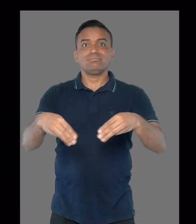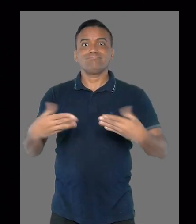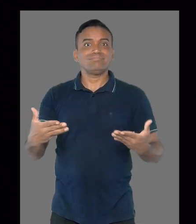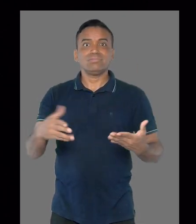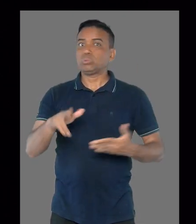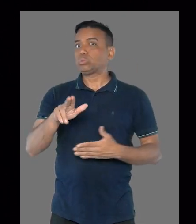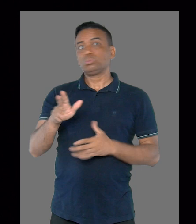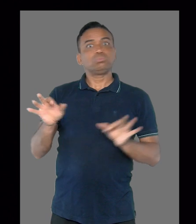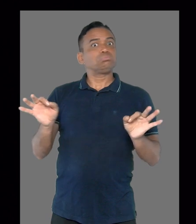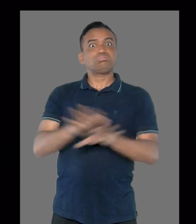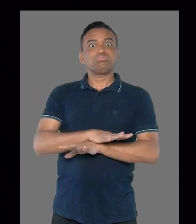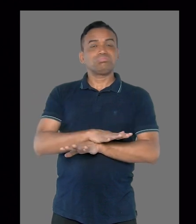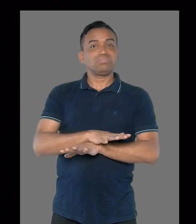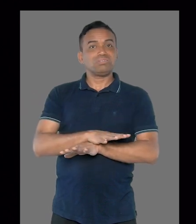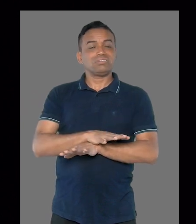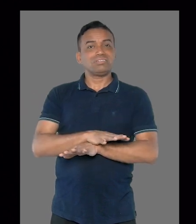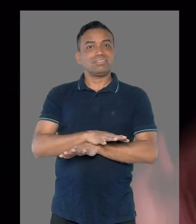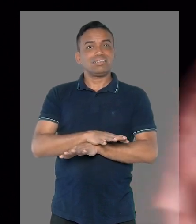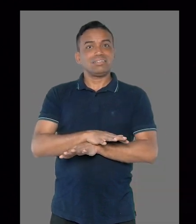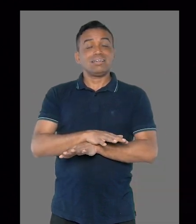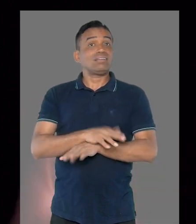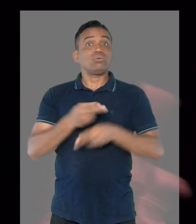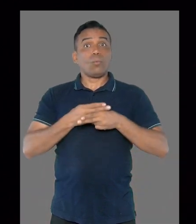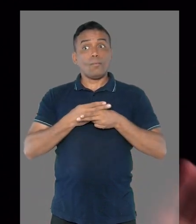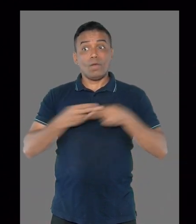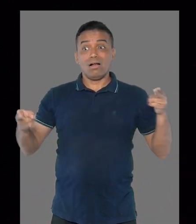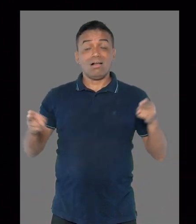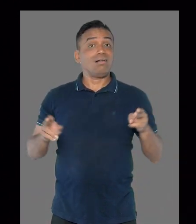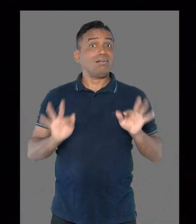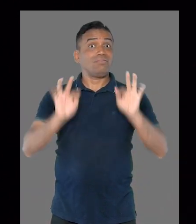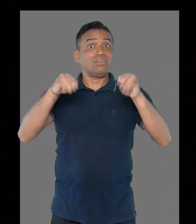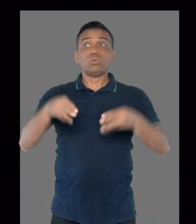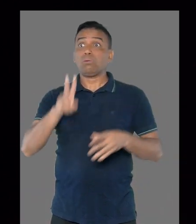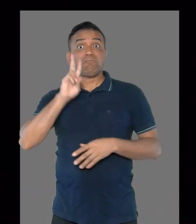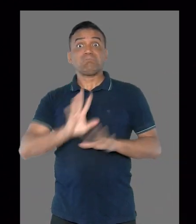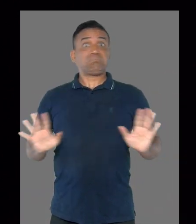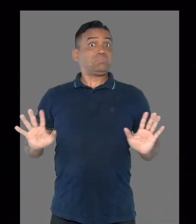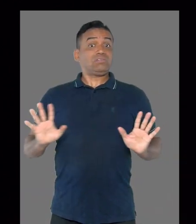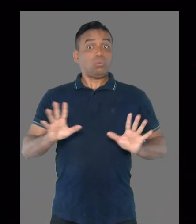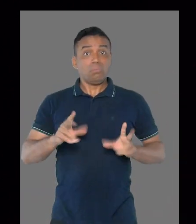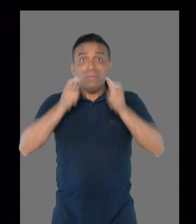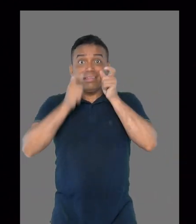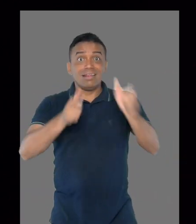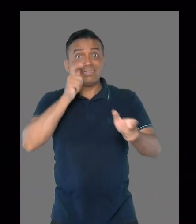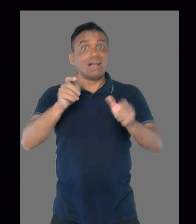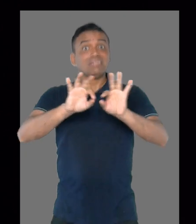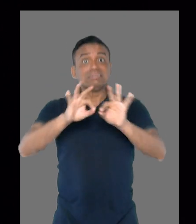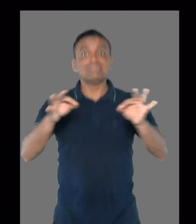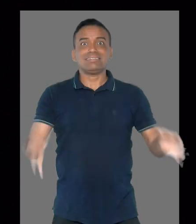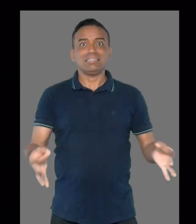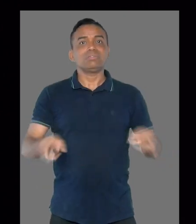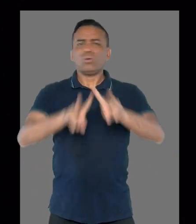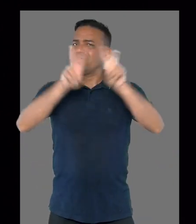vim. E é só isso o haikai. Então, essa nudez fundamental da poesia do Leminski, né, isso me interessava muito. Eu